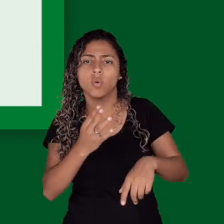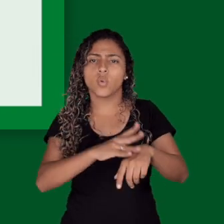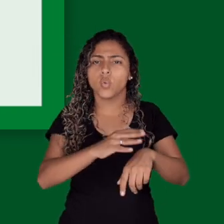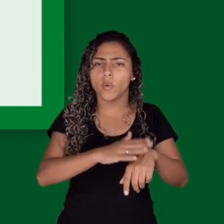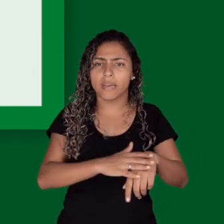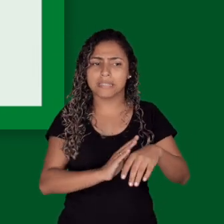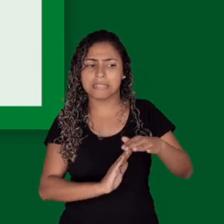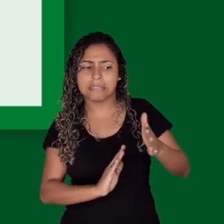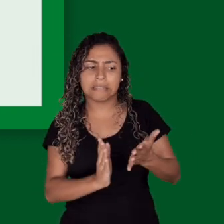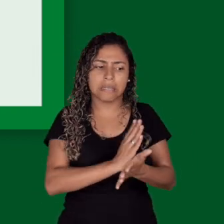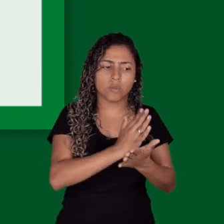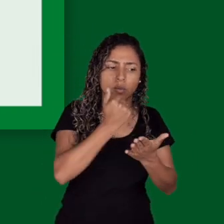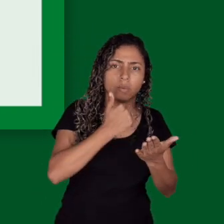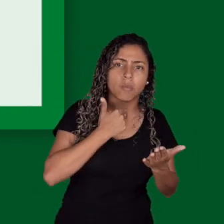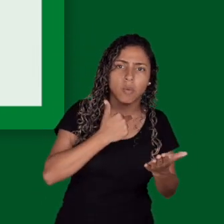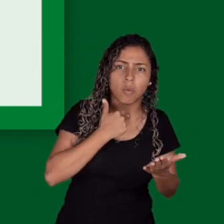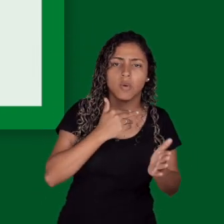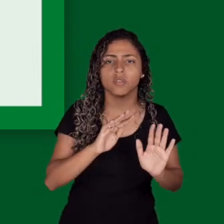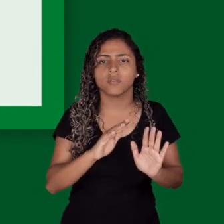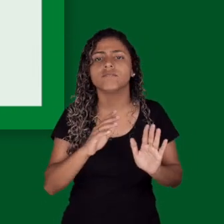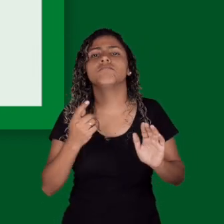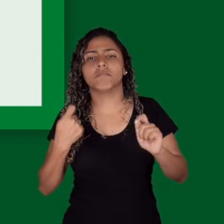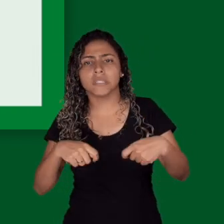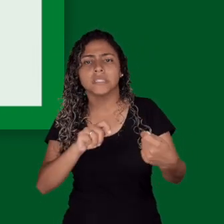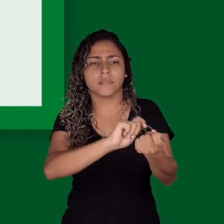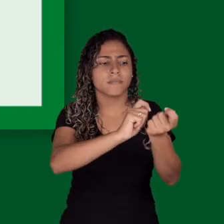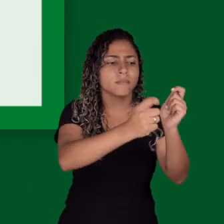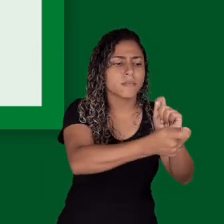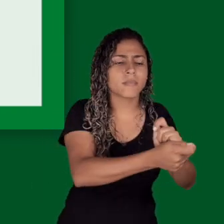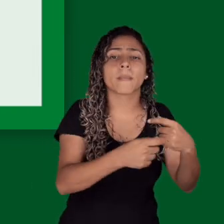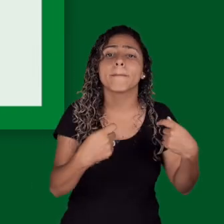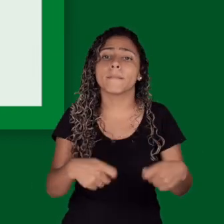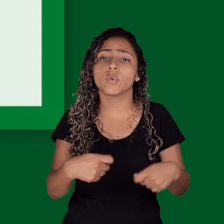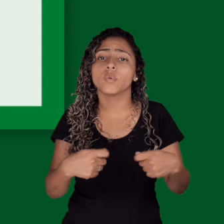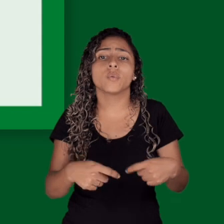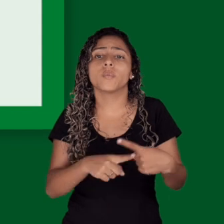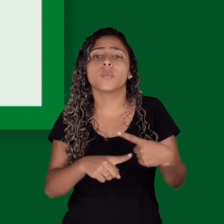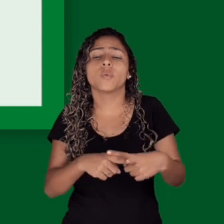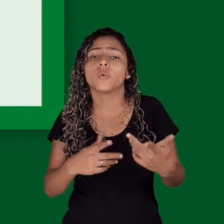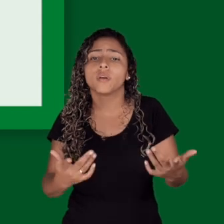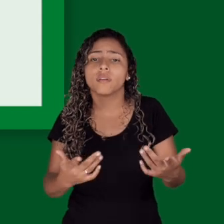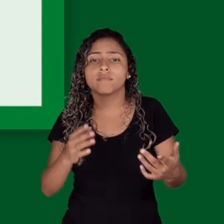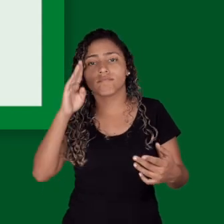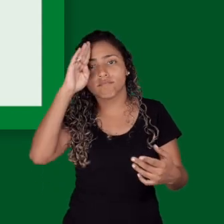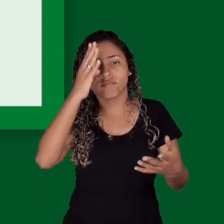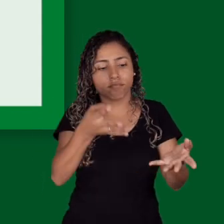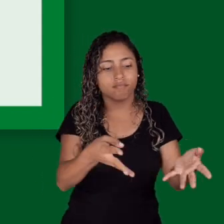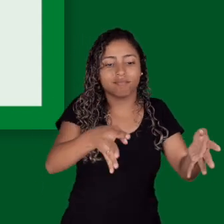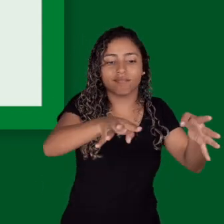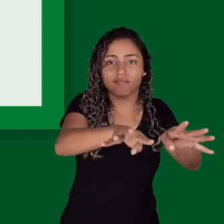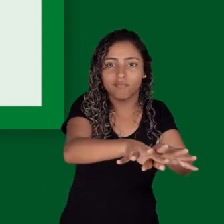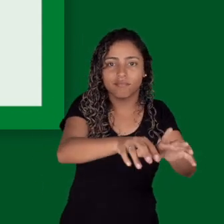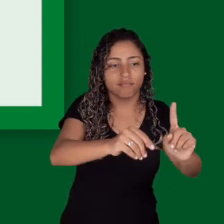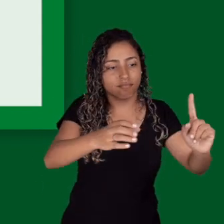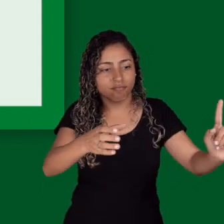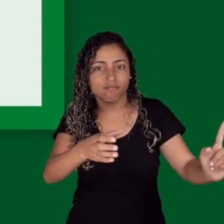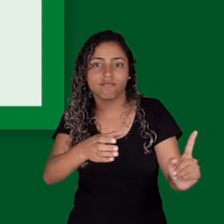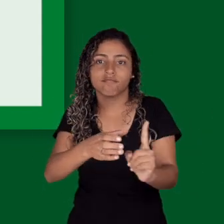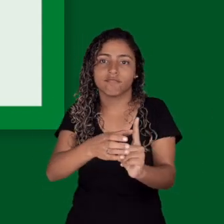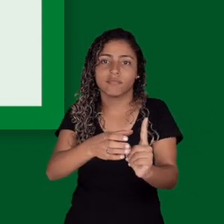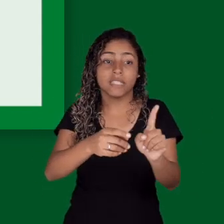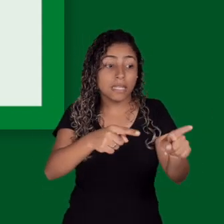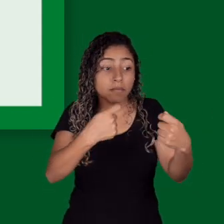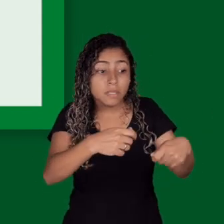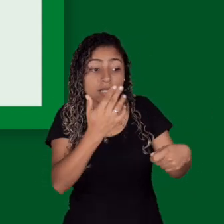por que a gente tem que fazer um cardápio especial para esses alunos? Porque a gente tem que promover a inclusão social, a gente tem que atender às necessidades nutricionais